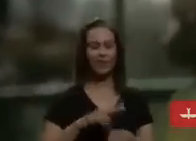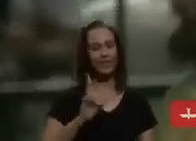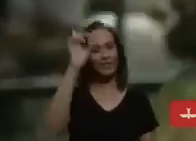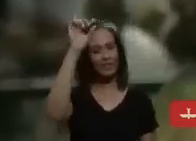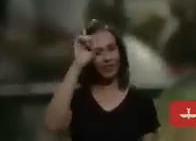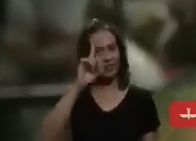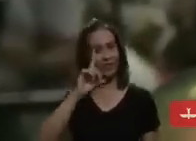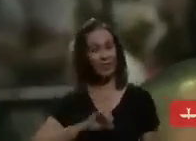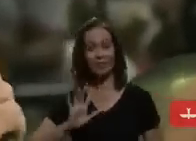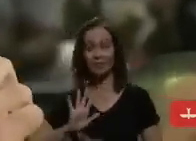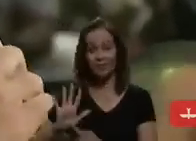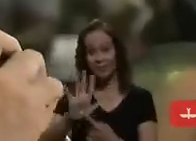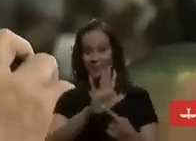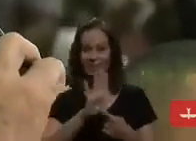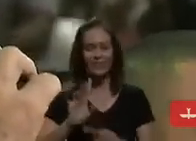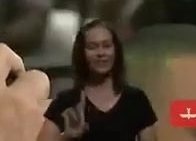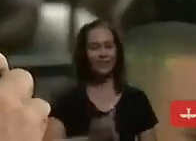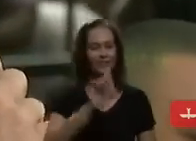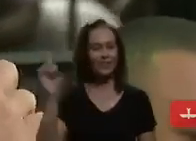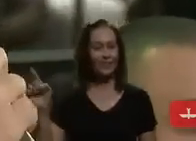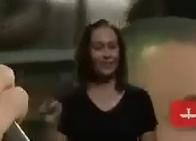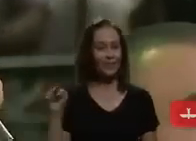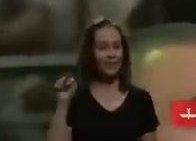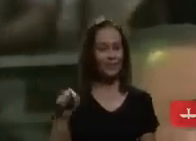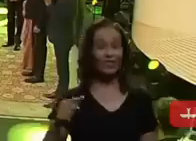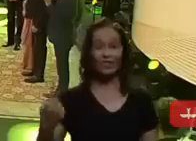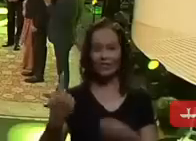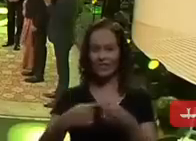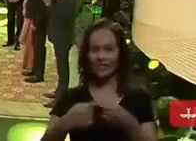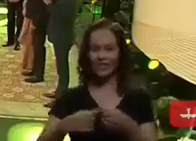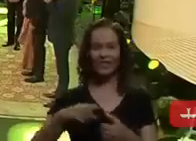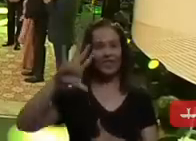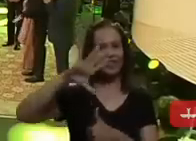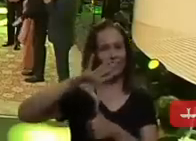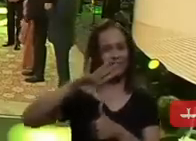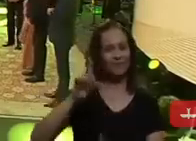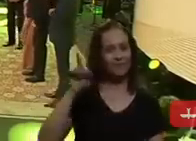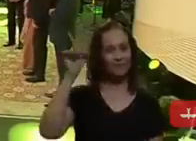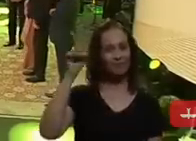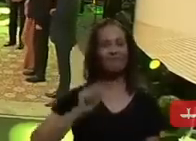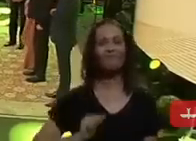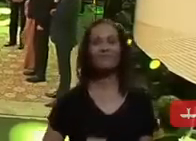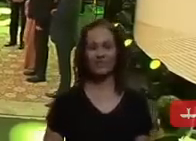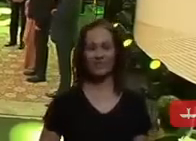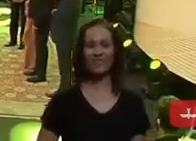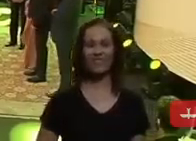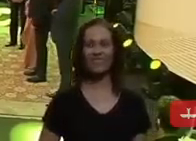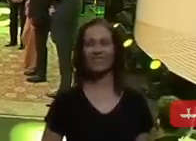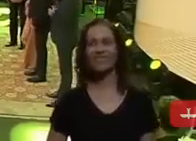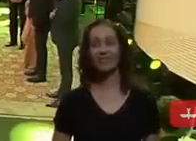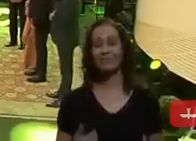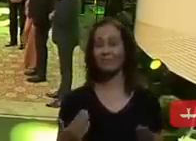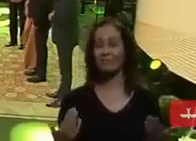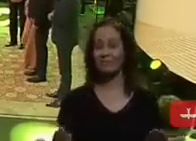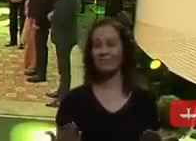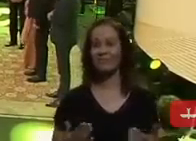presentes naquele dia, nessa cidade norte-americana. Eu vou